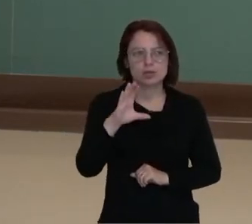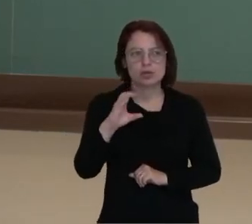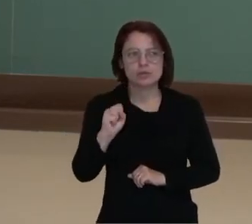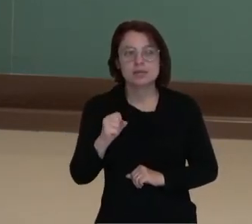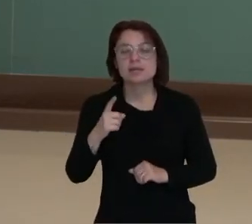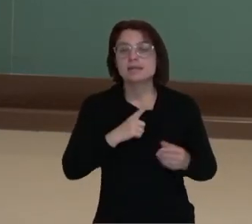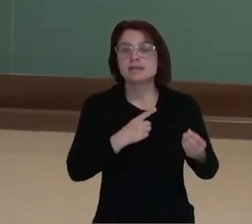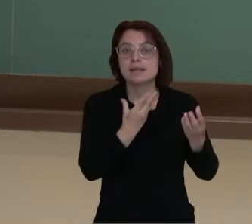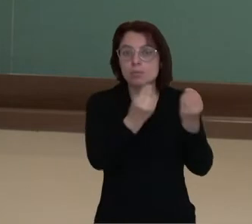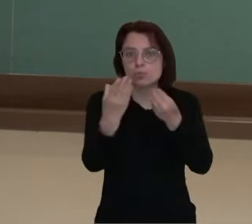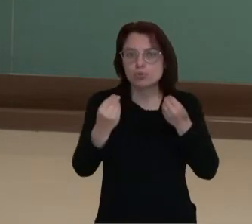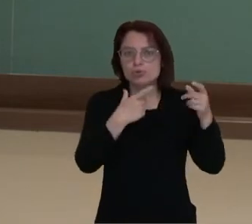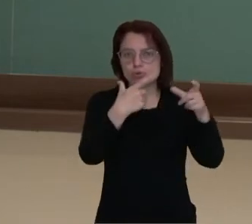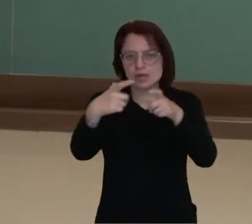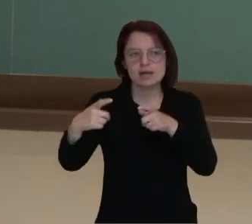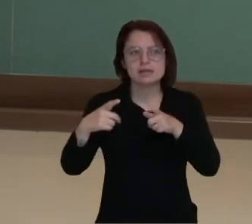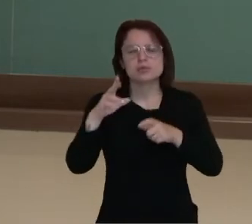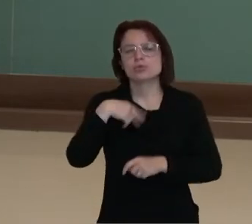de loci.